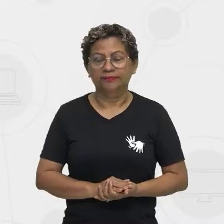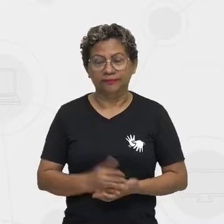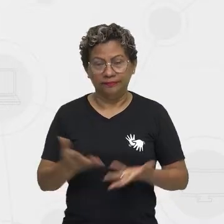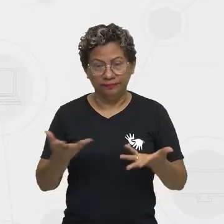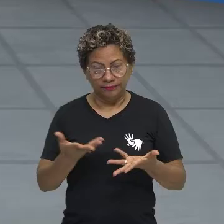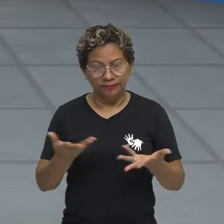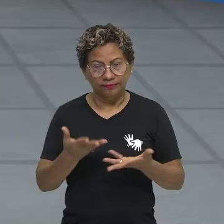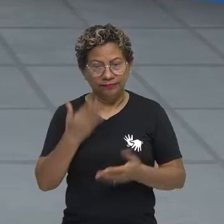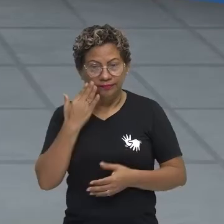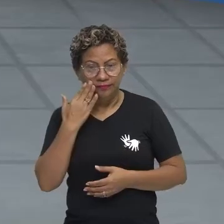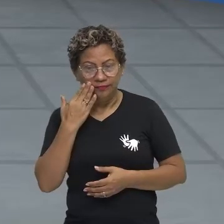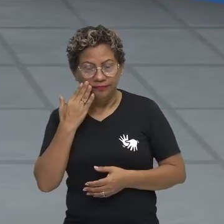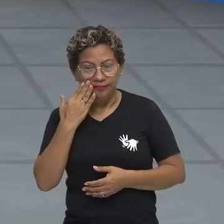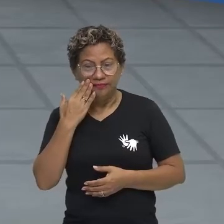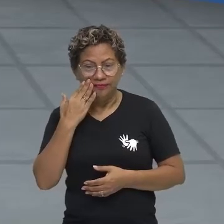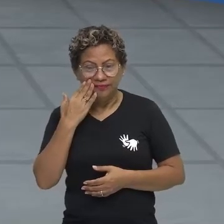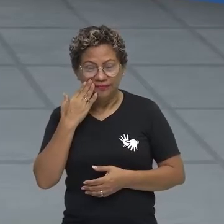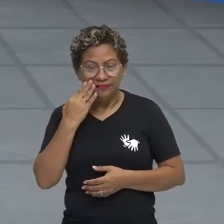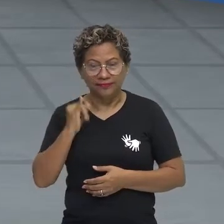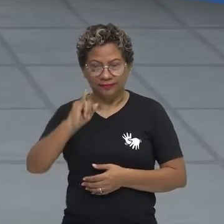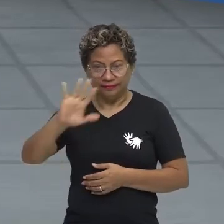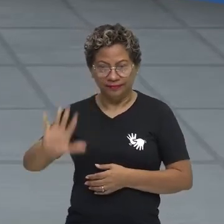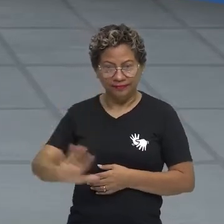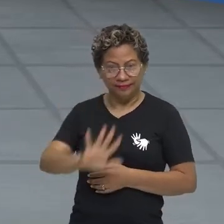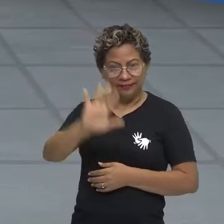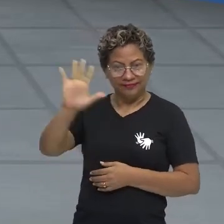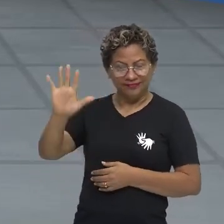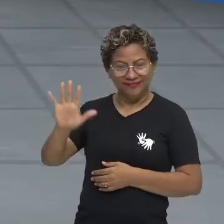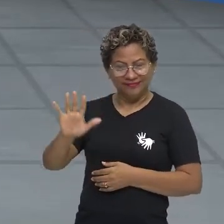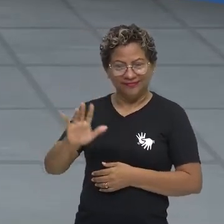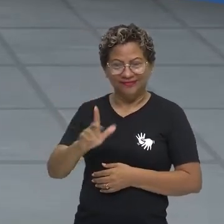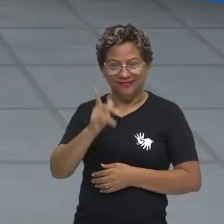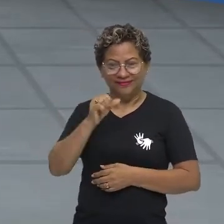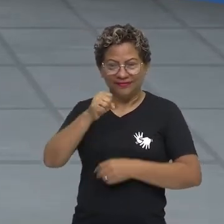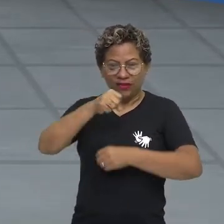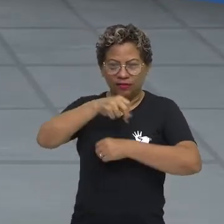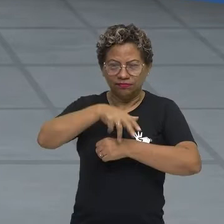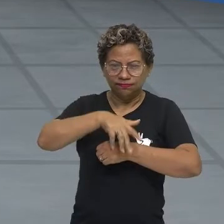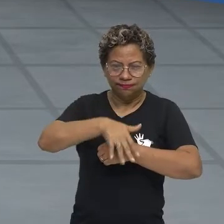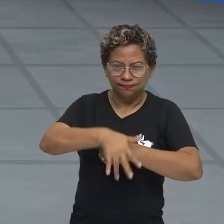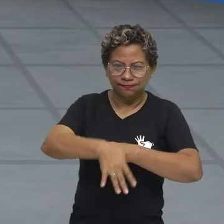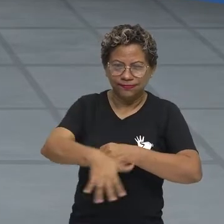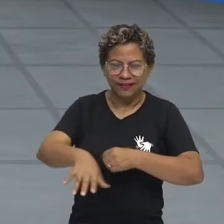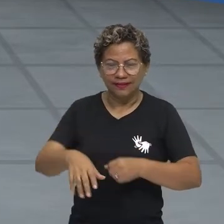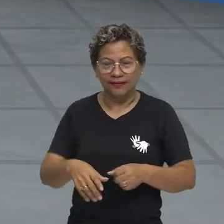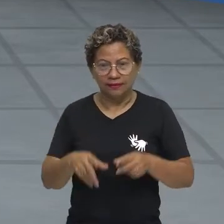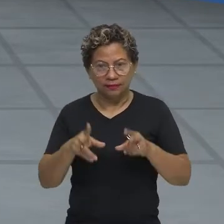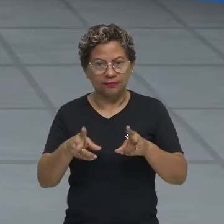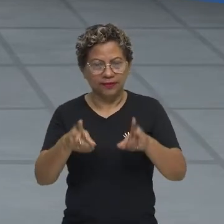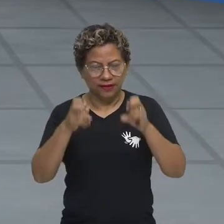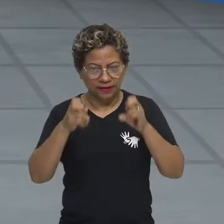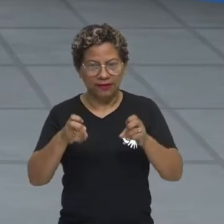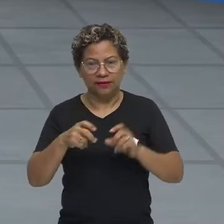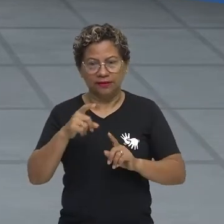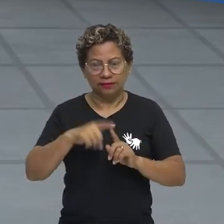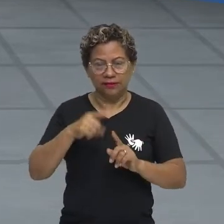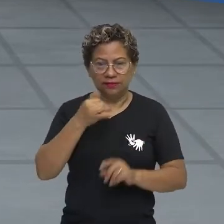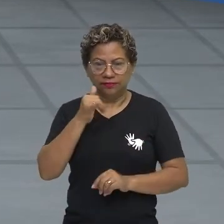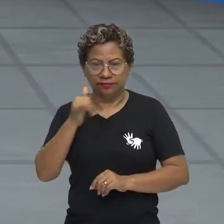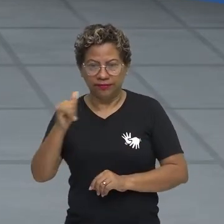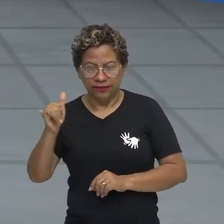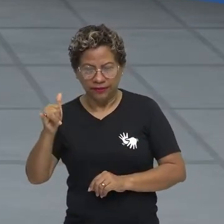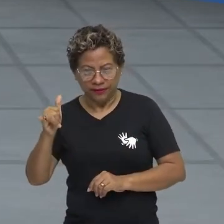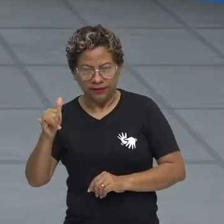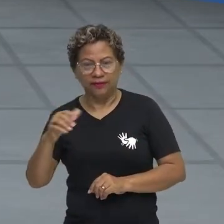vídeo que você vê aqui, né, das cachoeiras, né? Comigo aqui, mostrando aí essa questão da energia que a gente tira da